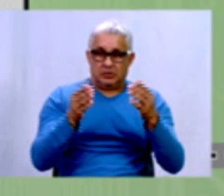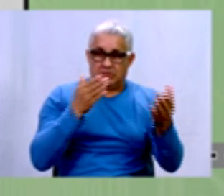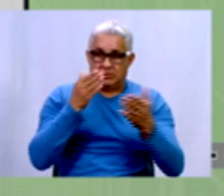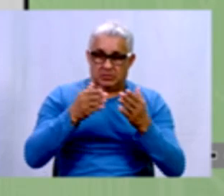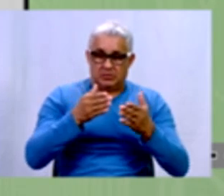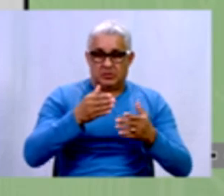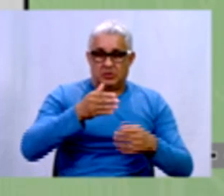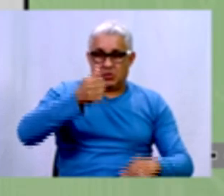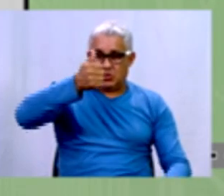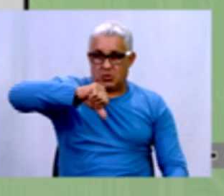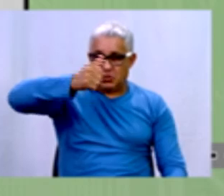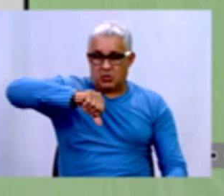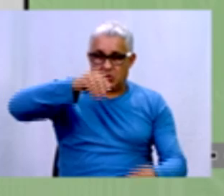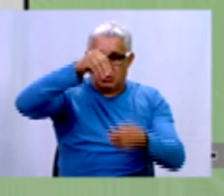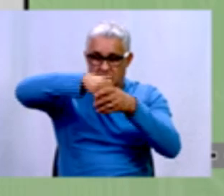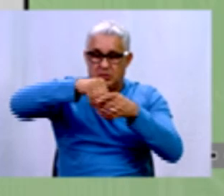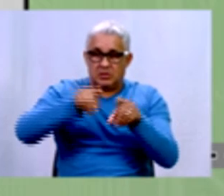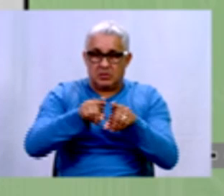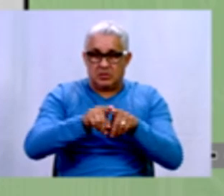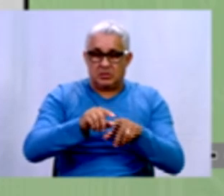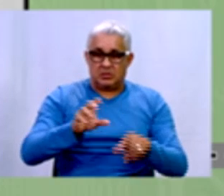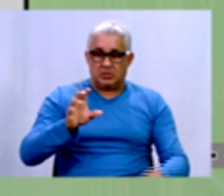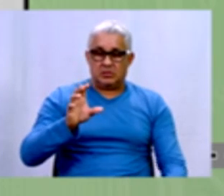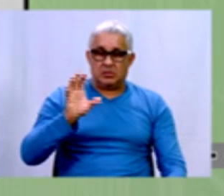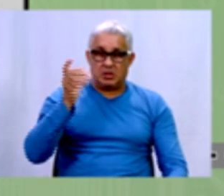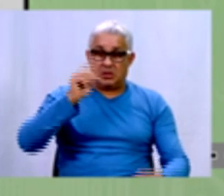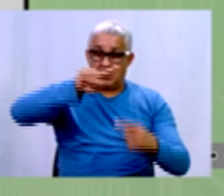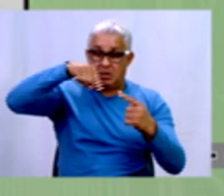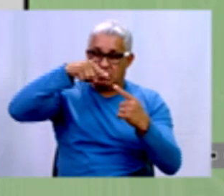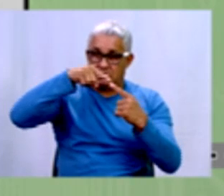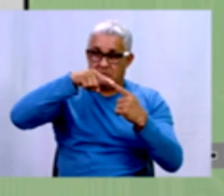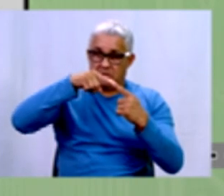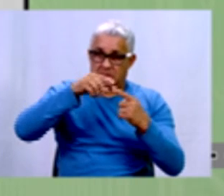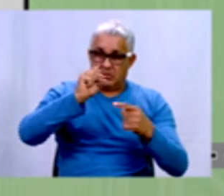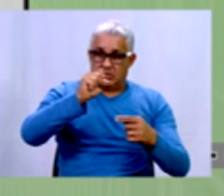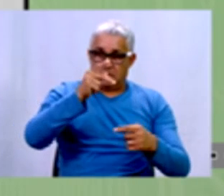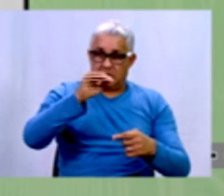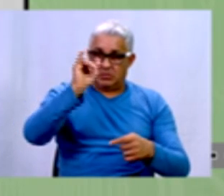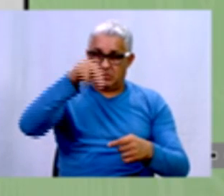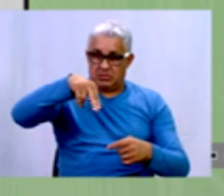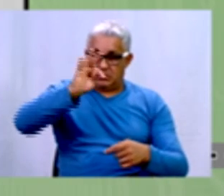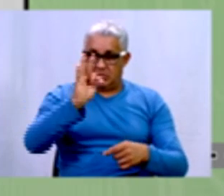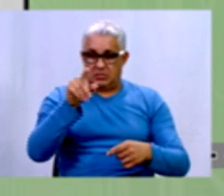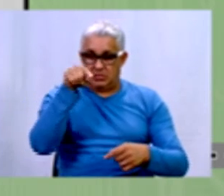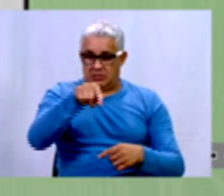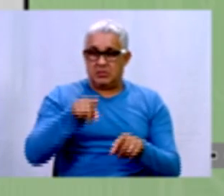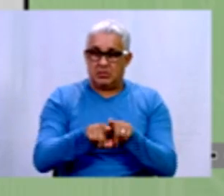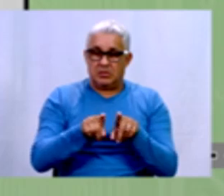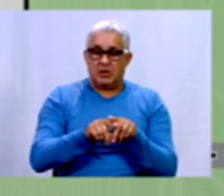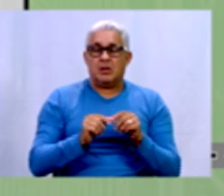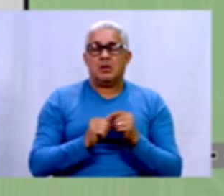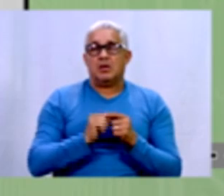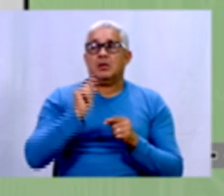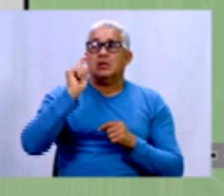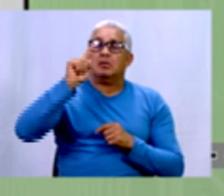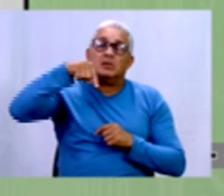avaliação do Product Backlog. Vai ser definido um objetivo para o sprint, né?